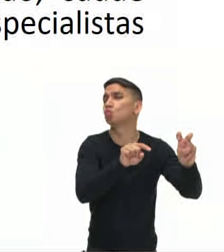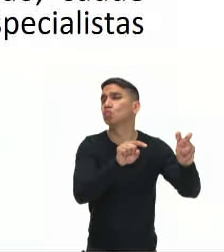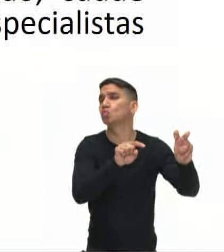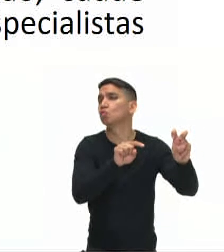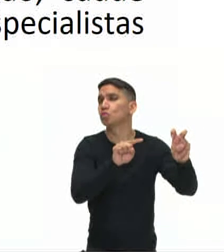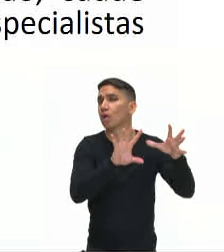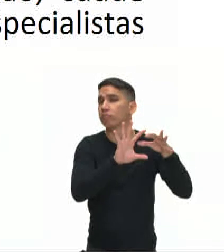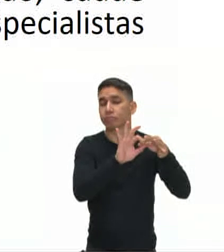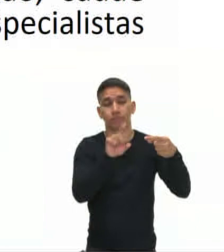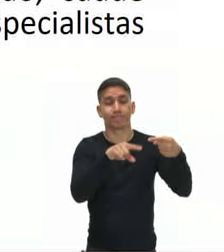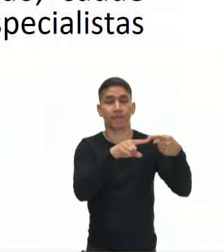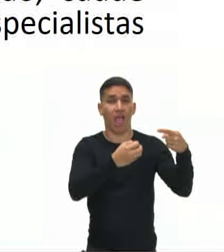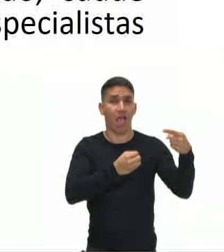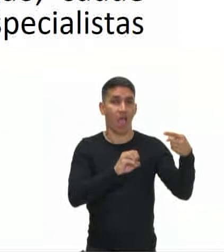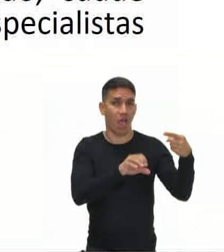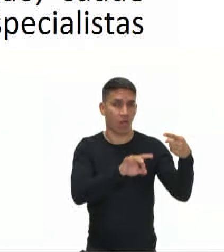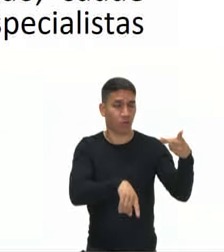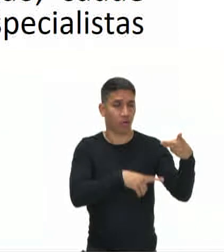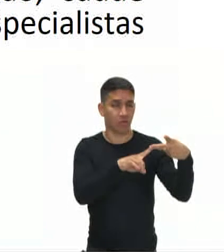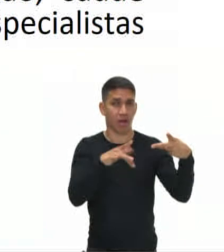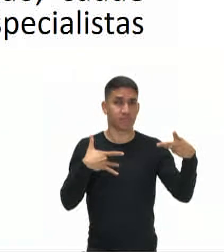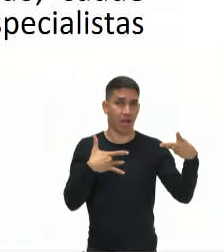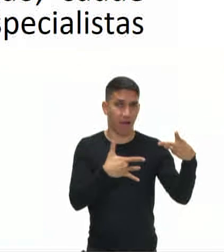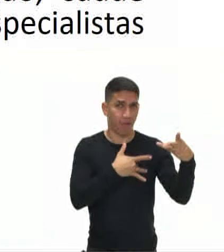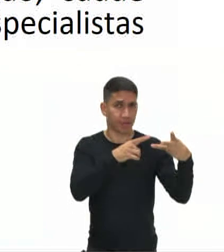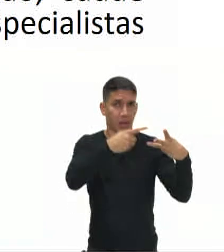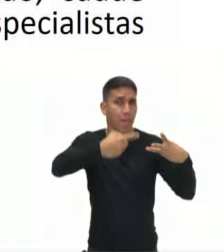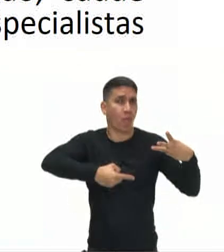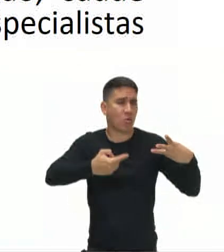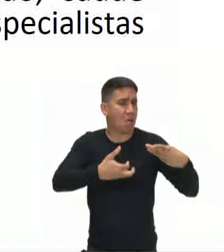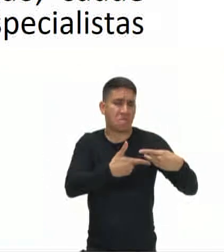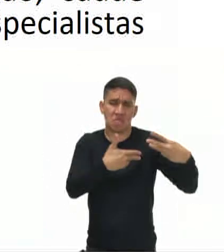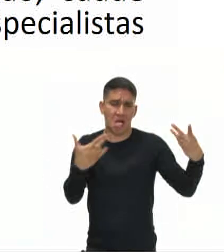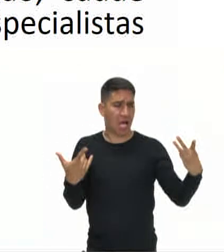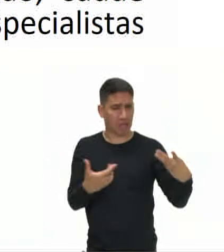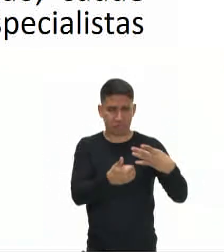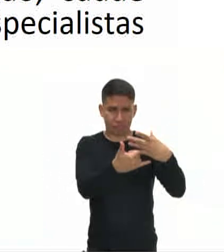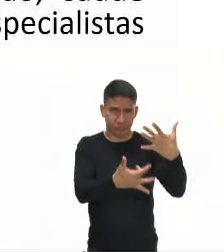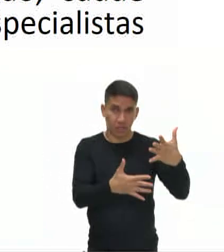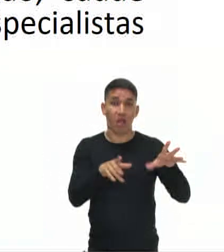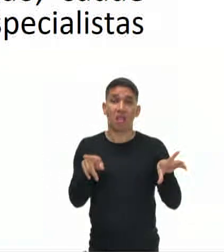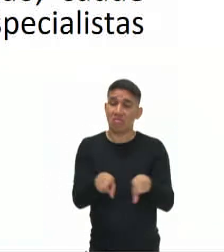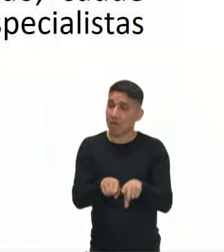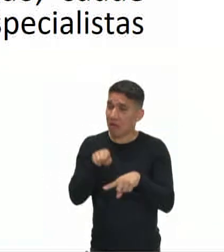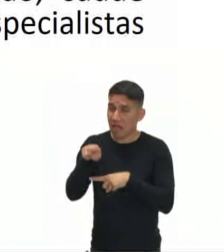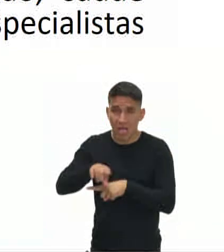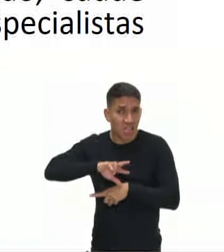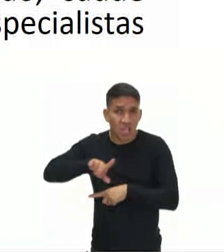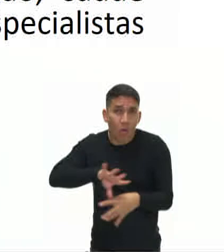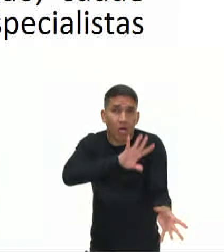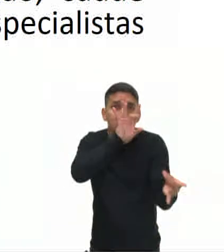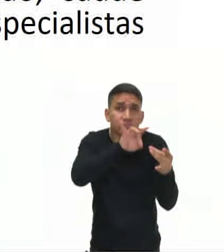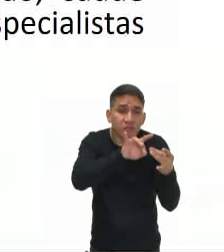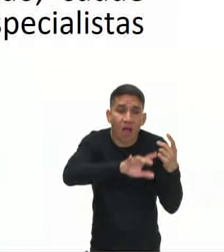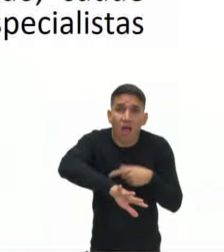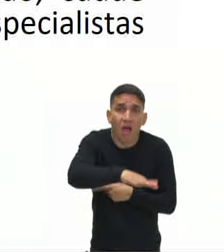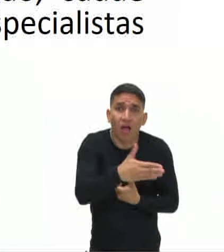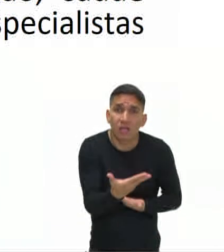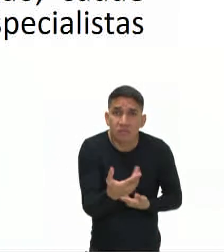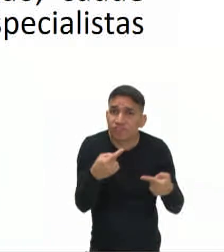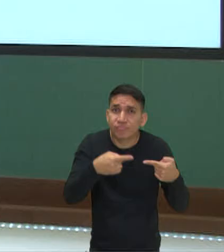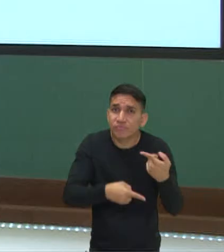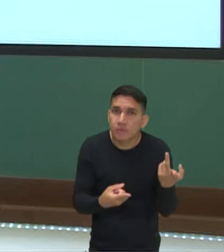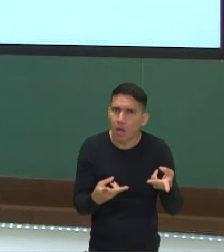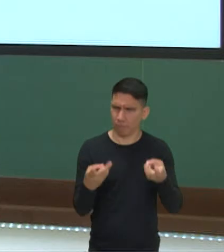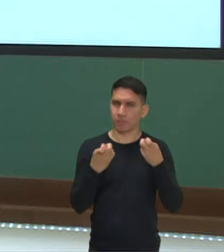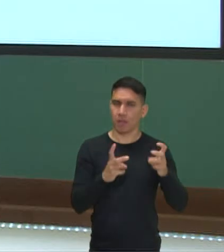sobre educação, saúde, política e etc., mesmo quando estão longe de ser especialistas. Então, observe esses